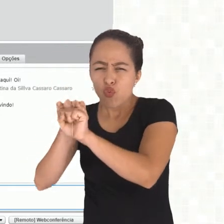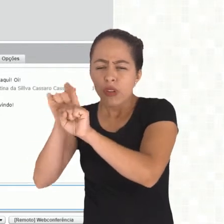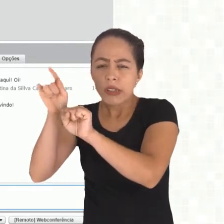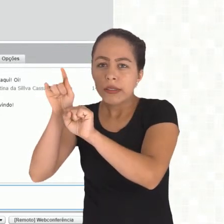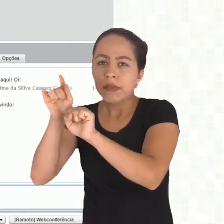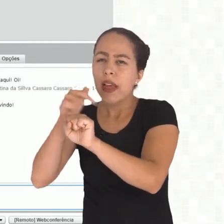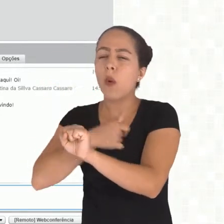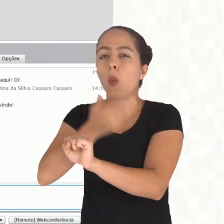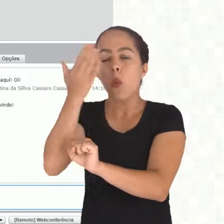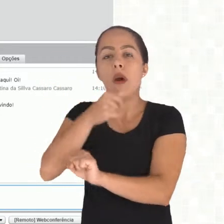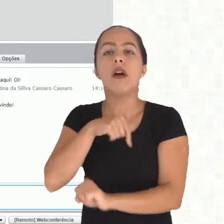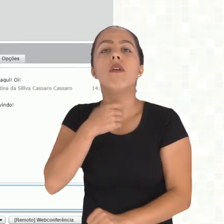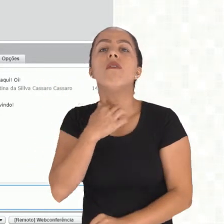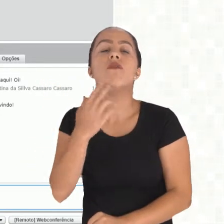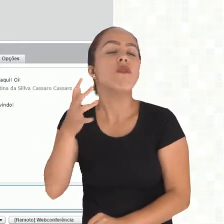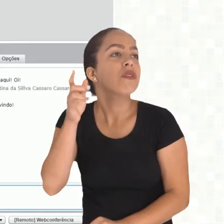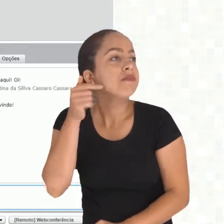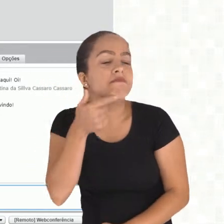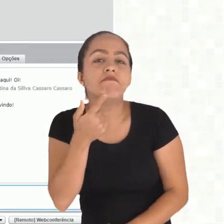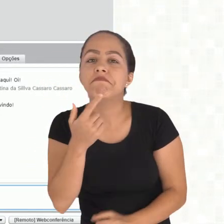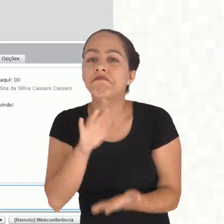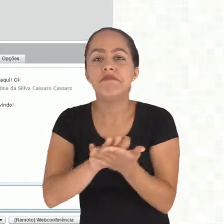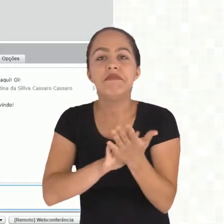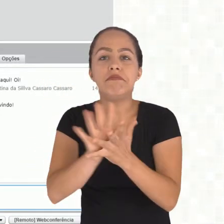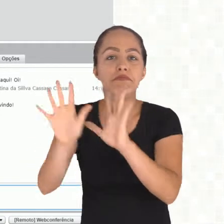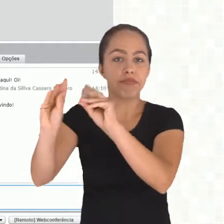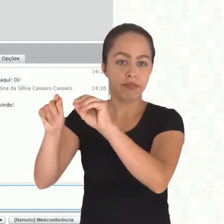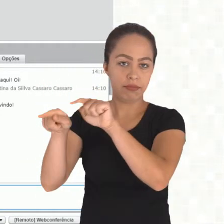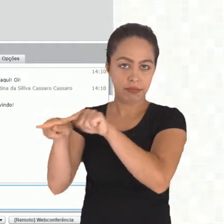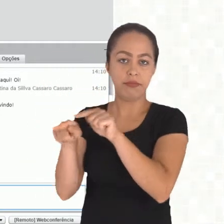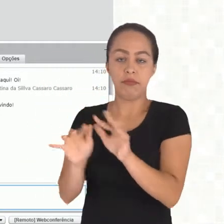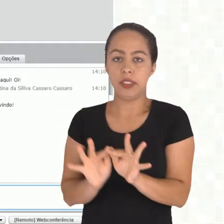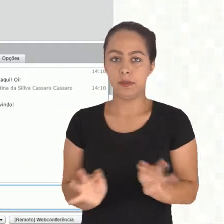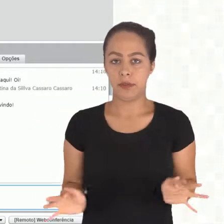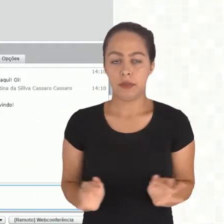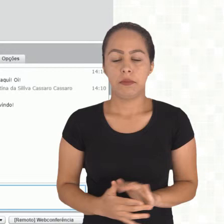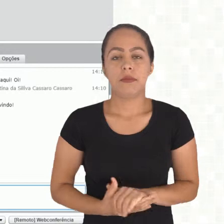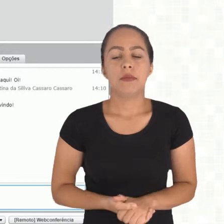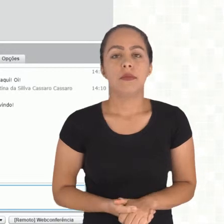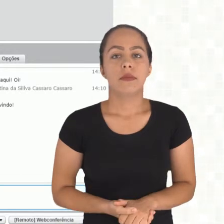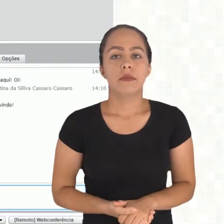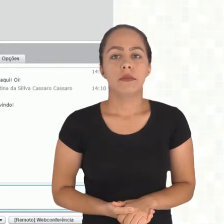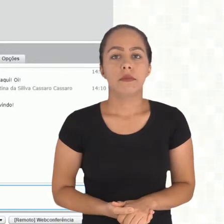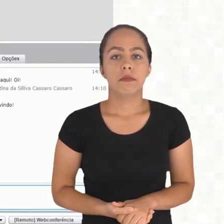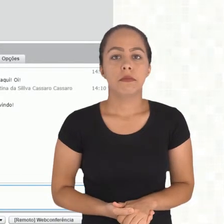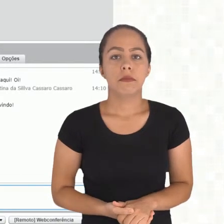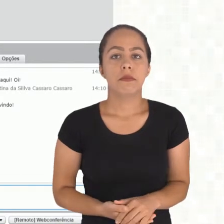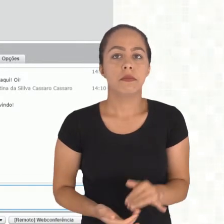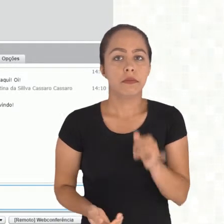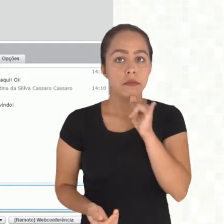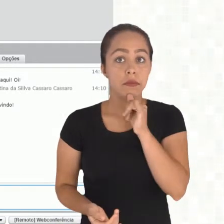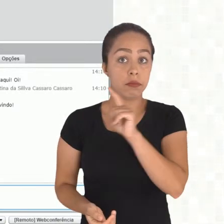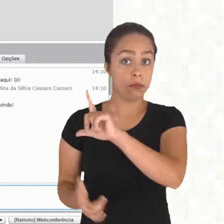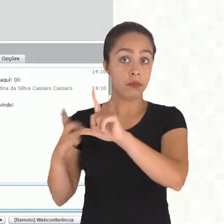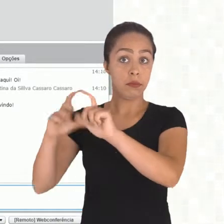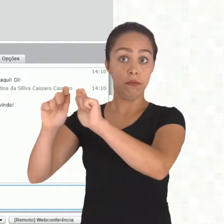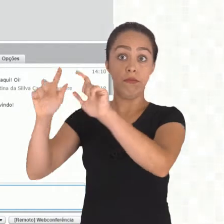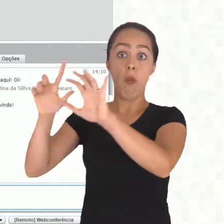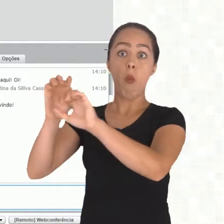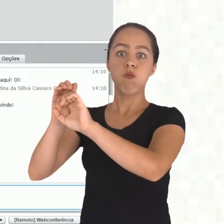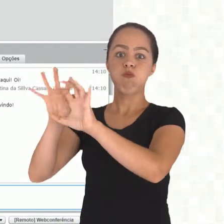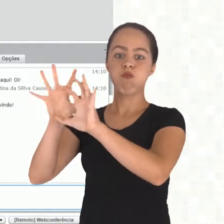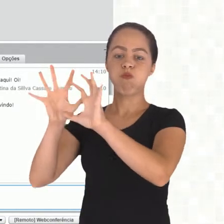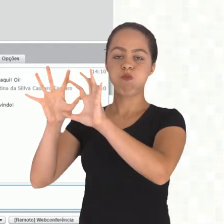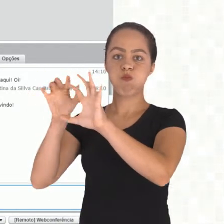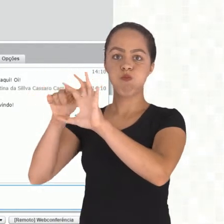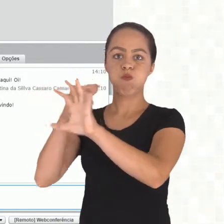conec do microfone fechado eu não consigo falar então agora por exemplo